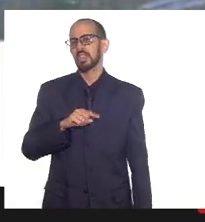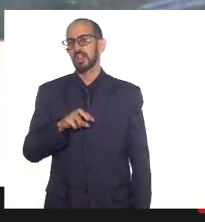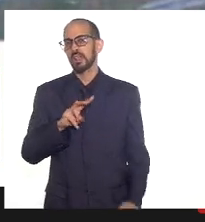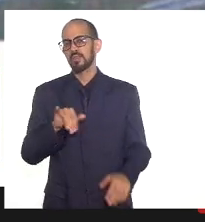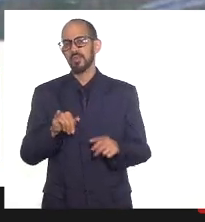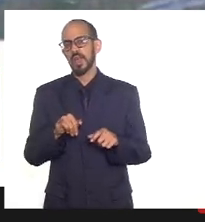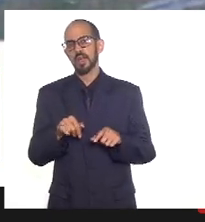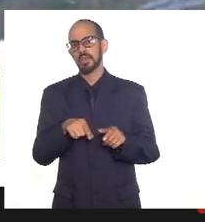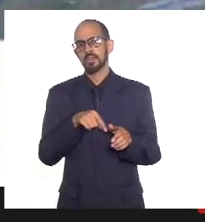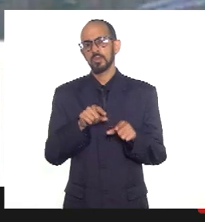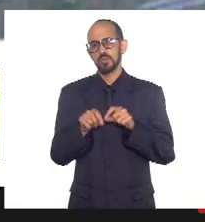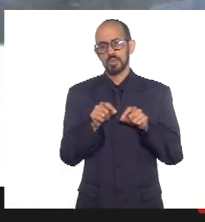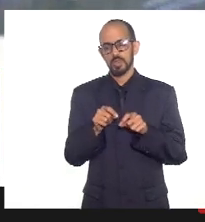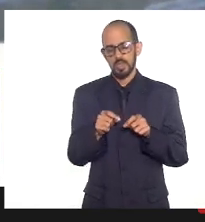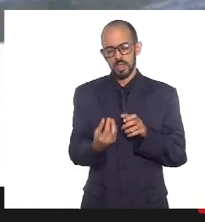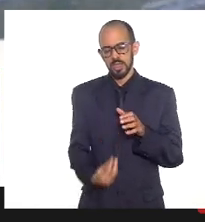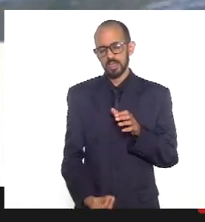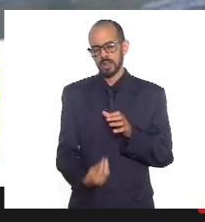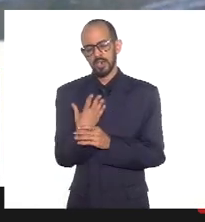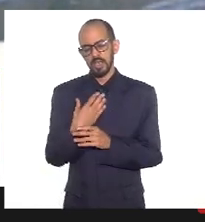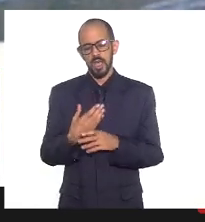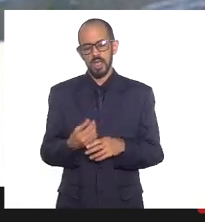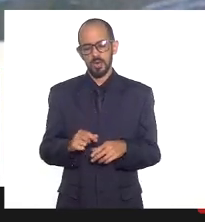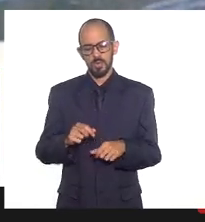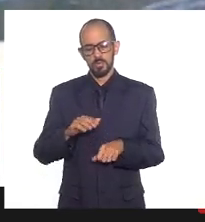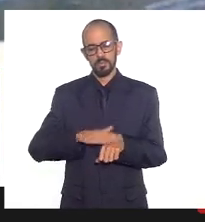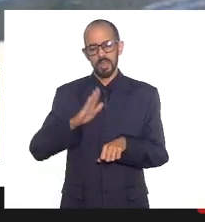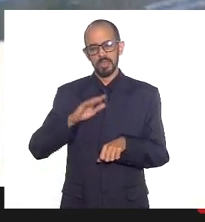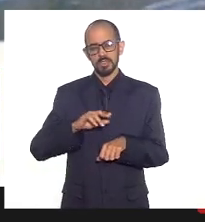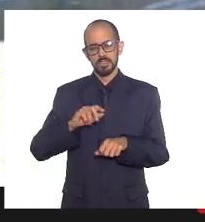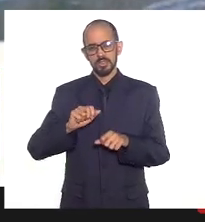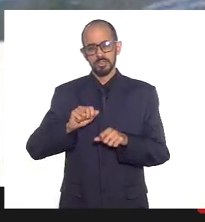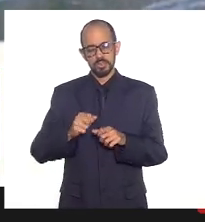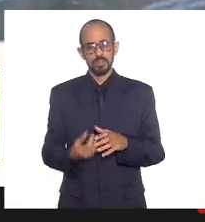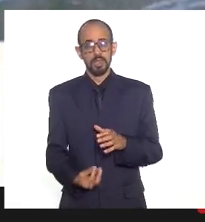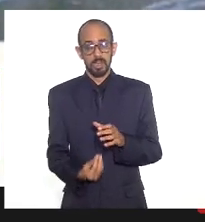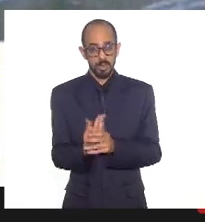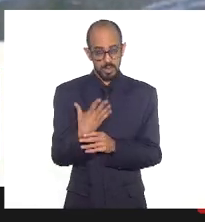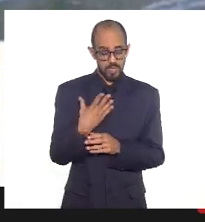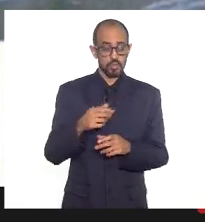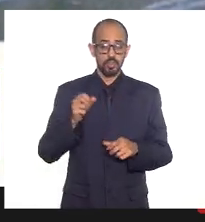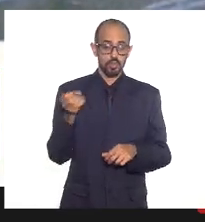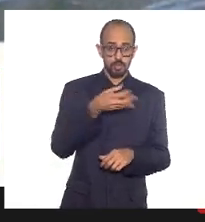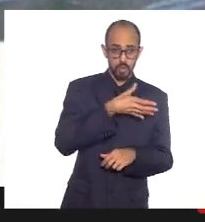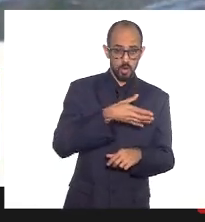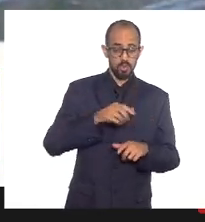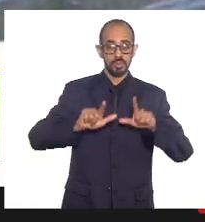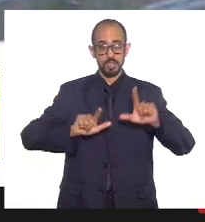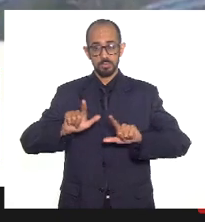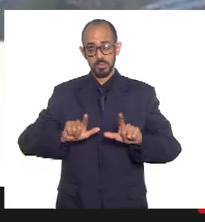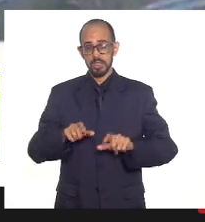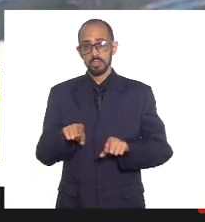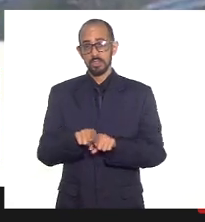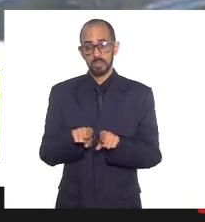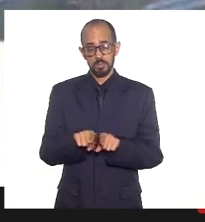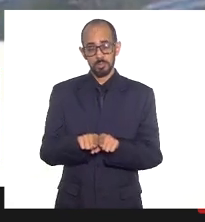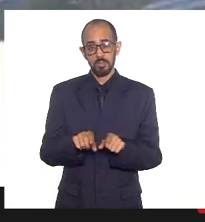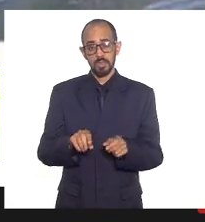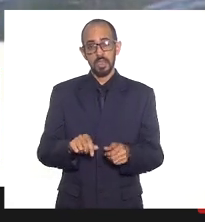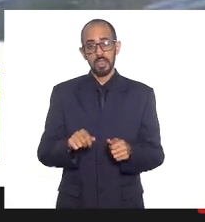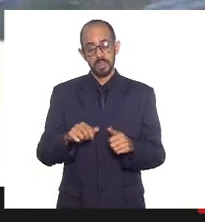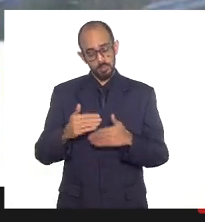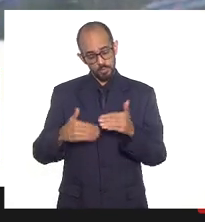em avançar nesse processo da democratização da mídia, seja em formular novos, né, novas proposições, seja encaminhar algumas que